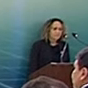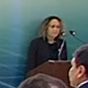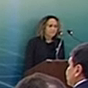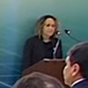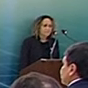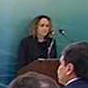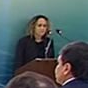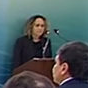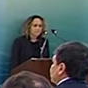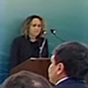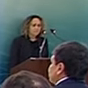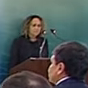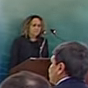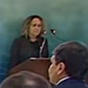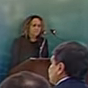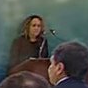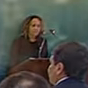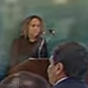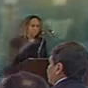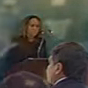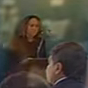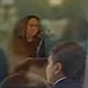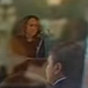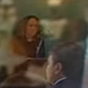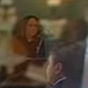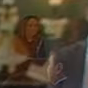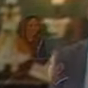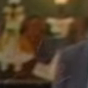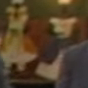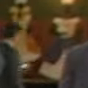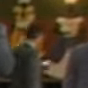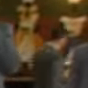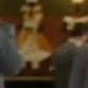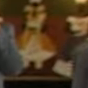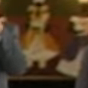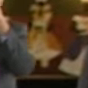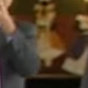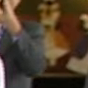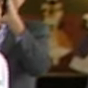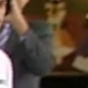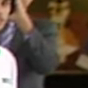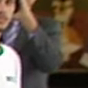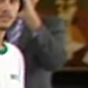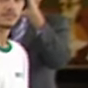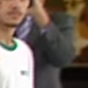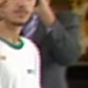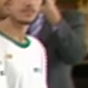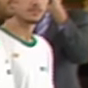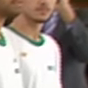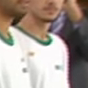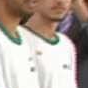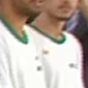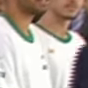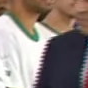esperança, terra desce. Se em teu formoso céu risonho e límpido a imagem do